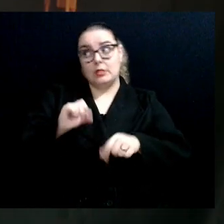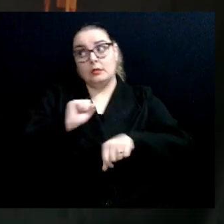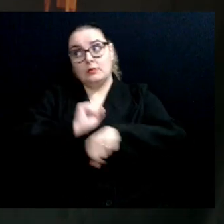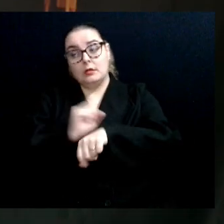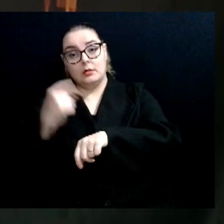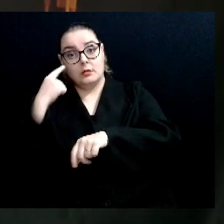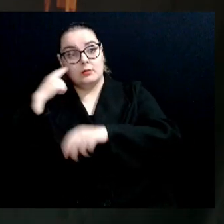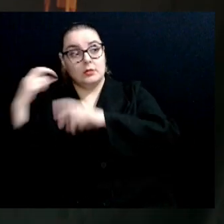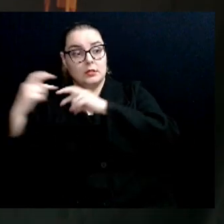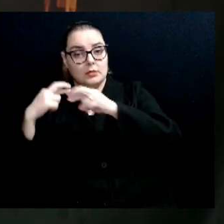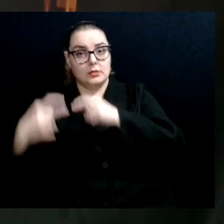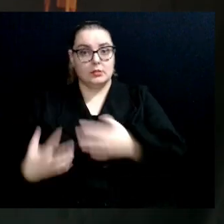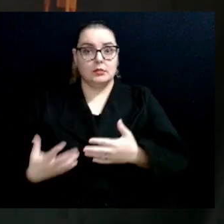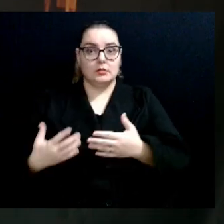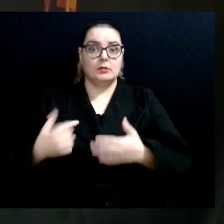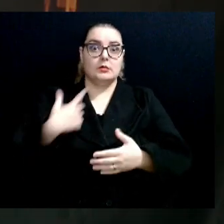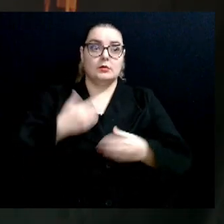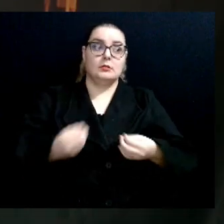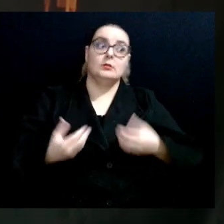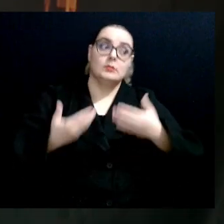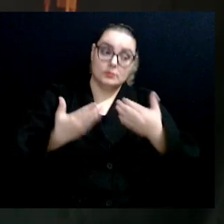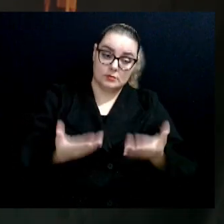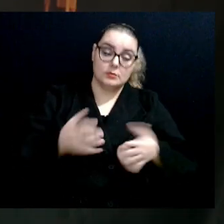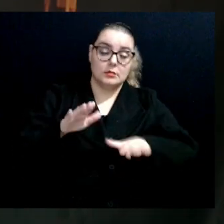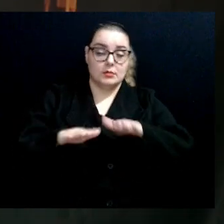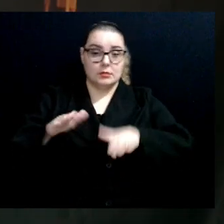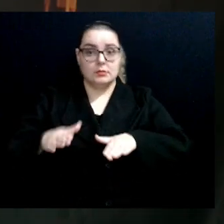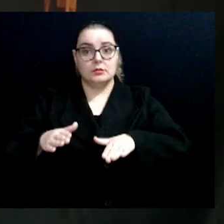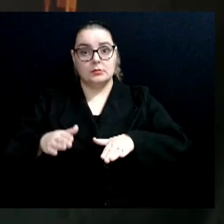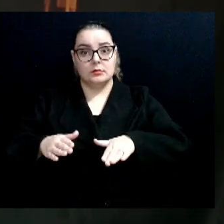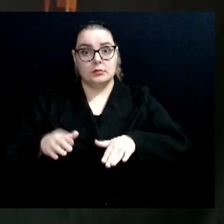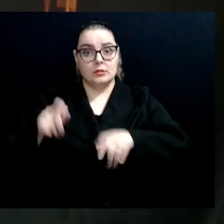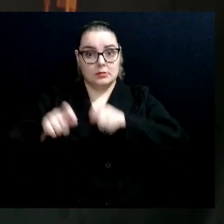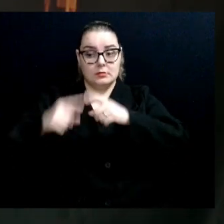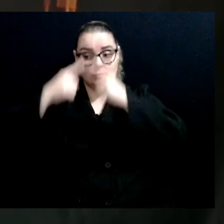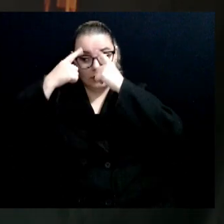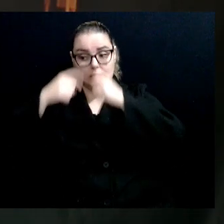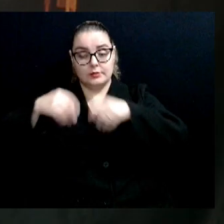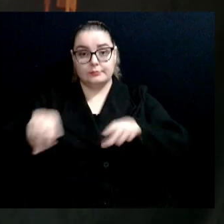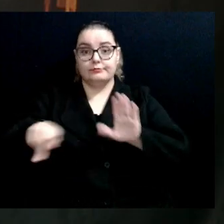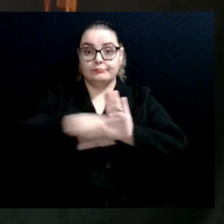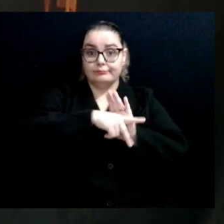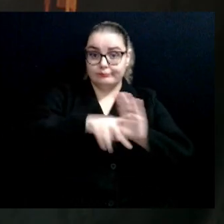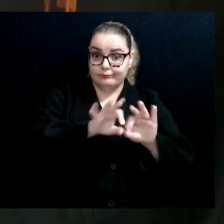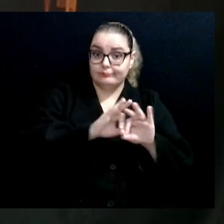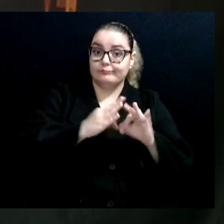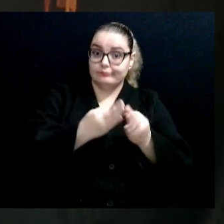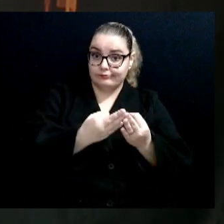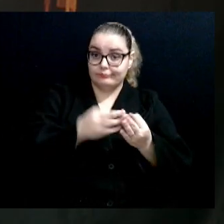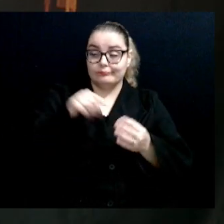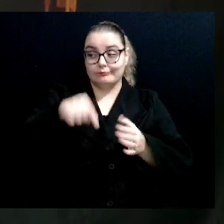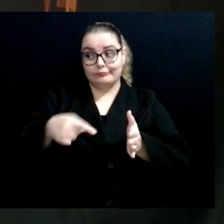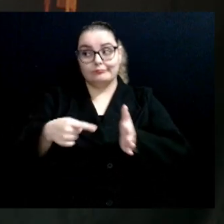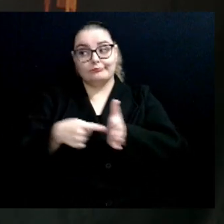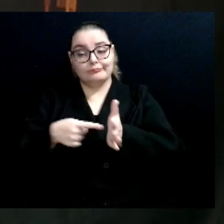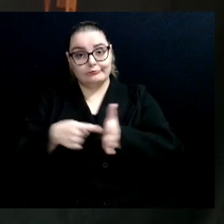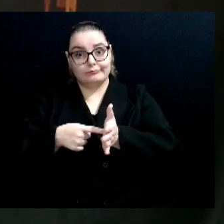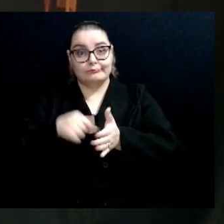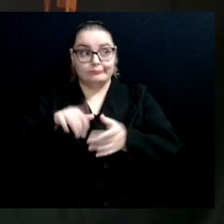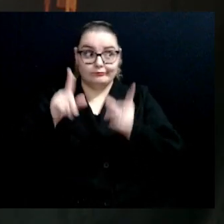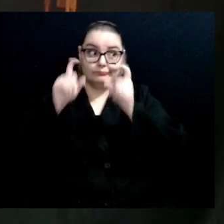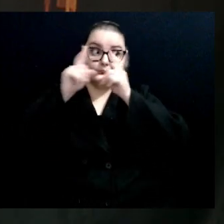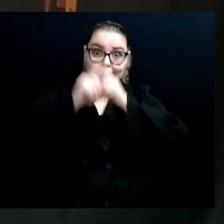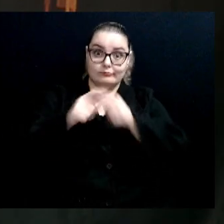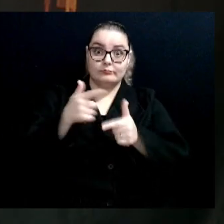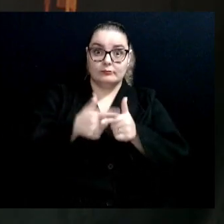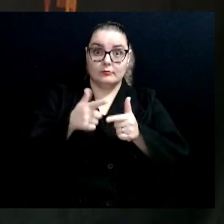nós trouxemos aqui que muitas vezes os agressores fazem parte da família. Então isso torna a denúncia mais difícil, o problema mais